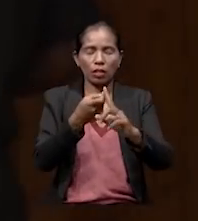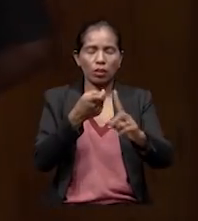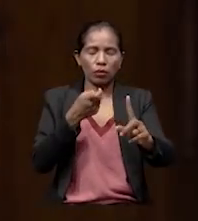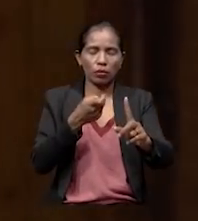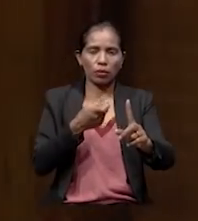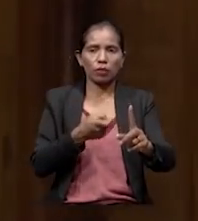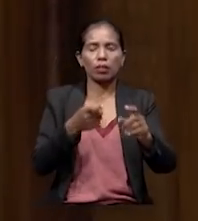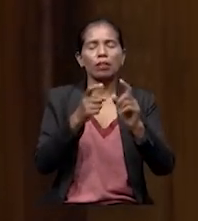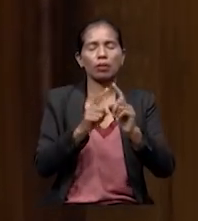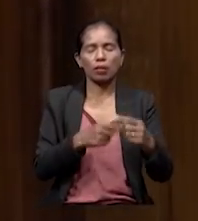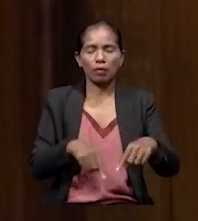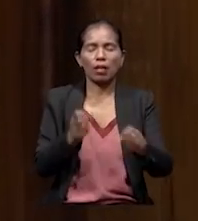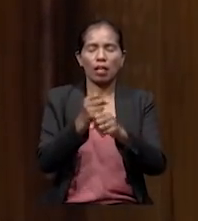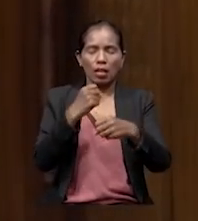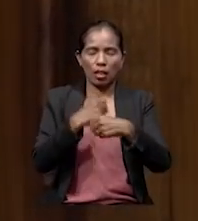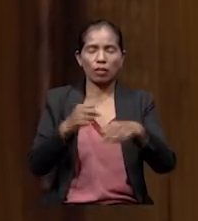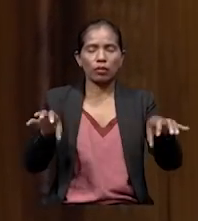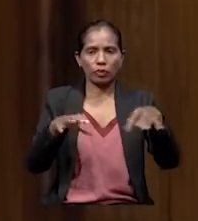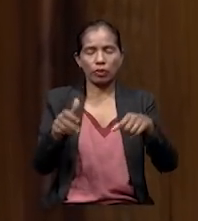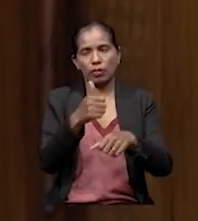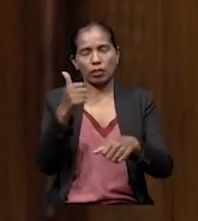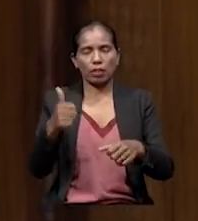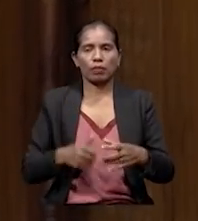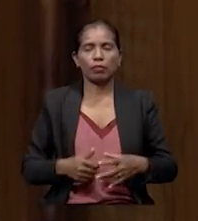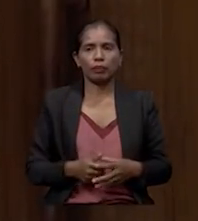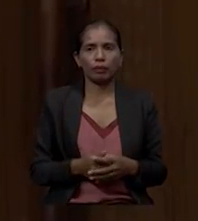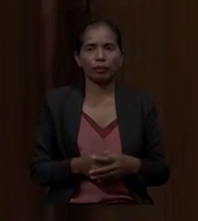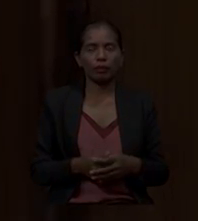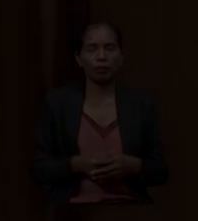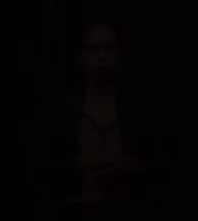Presidente, rodi bahalau, serviço seluk. Bem-vindas, Menes, ZMN.